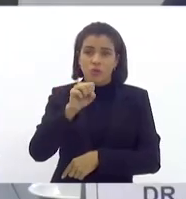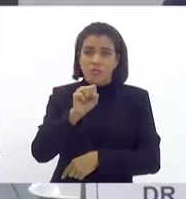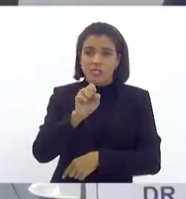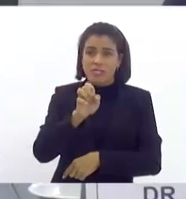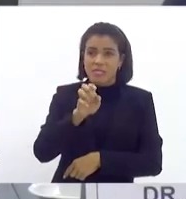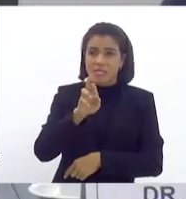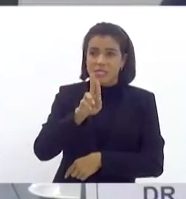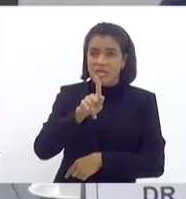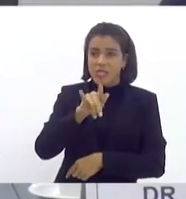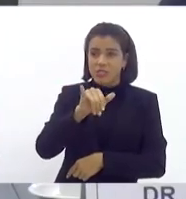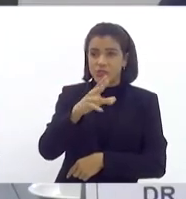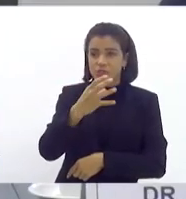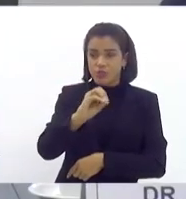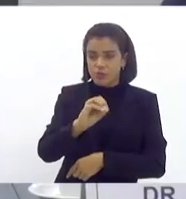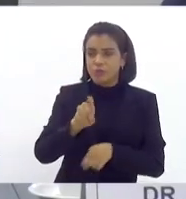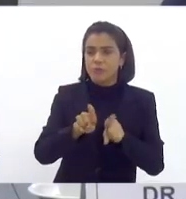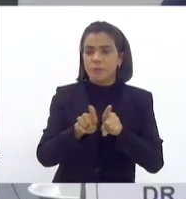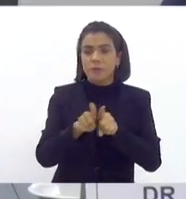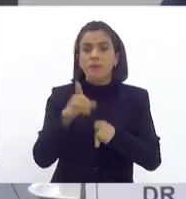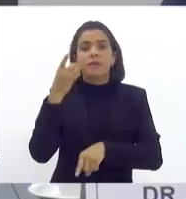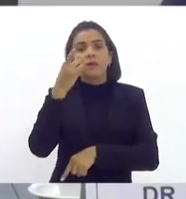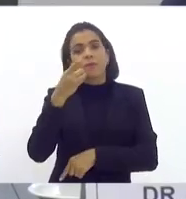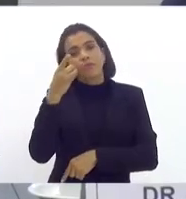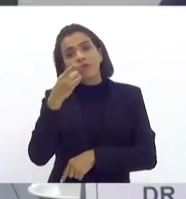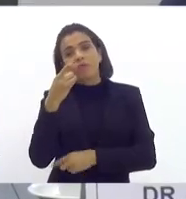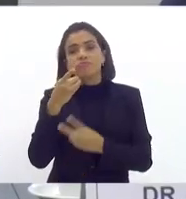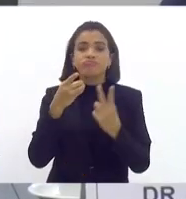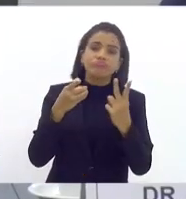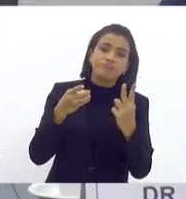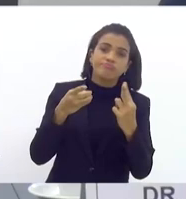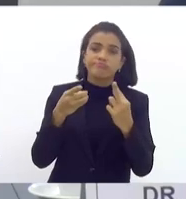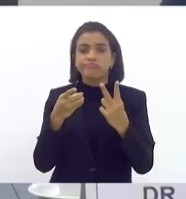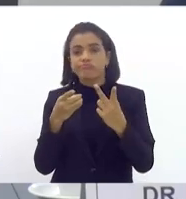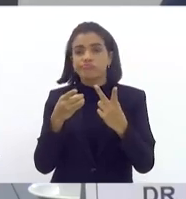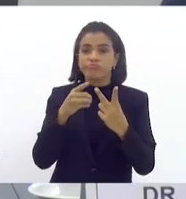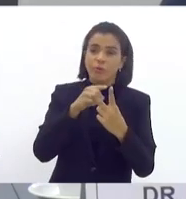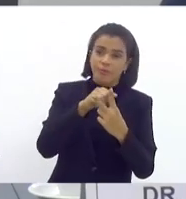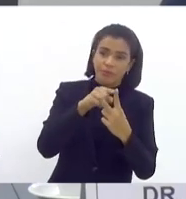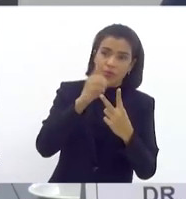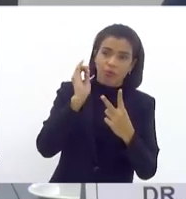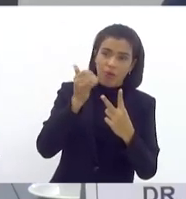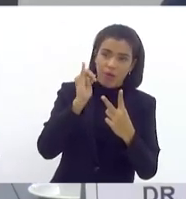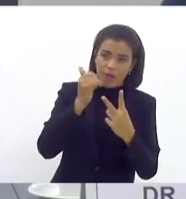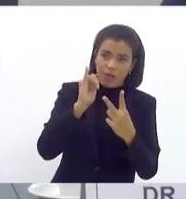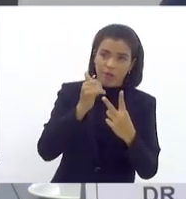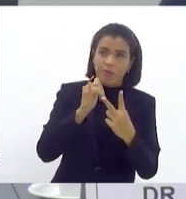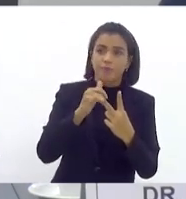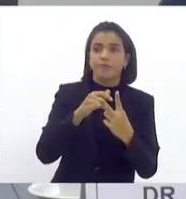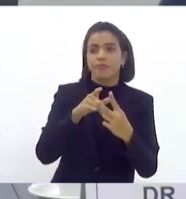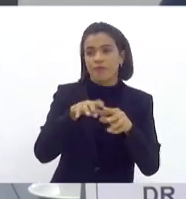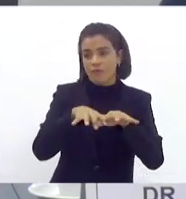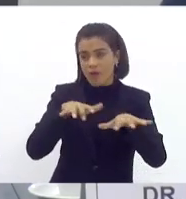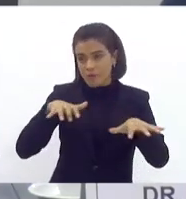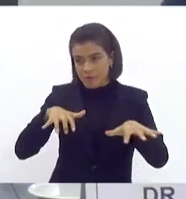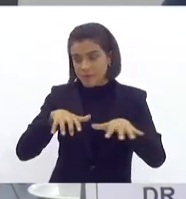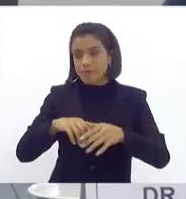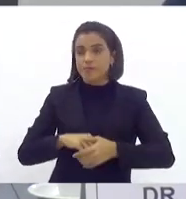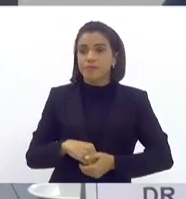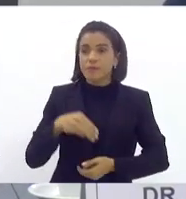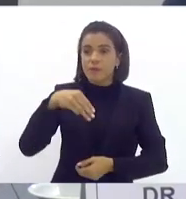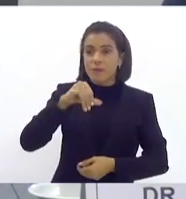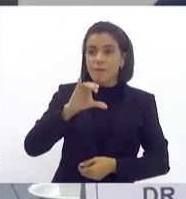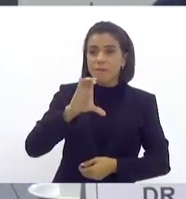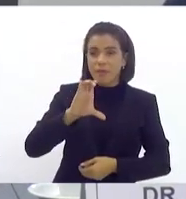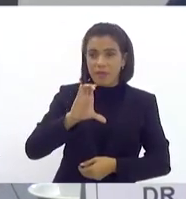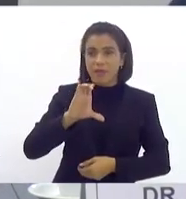anotando. Deputado Delaroli, vota com o relator ou com o parecer... Voto com o relator, presidente. Voto com o relator, deputado Delaroli. Deputado Mink. Com